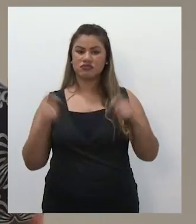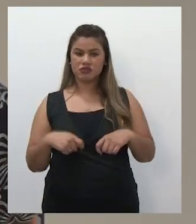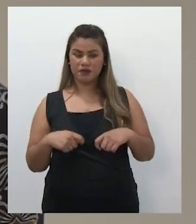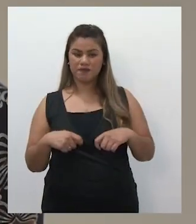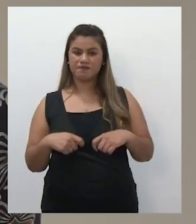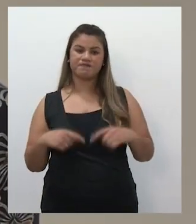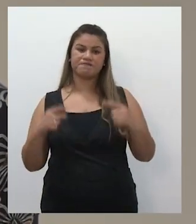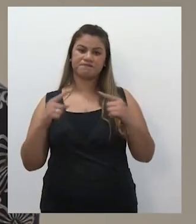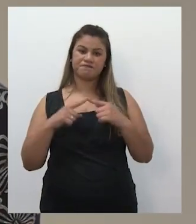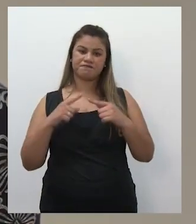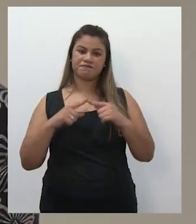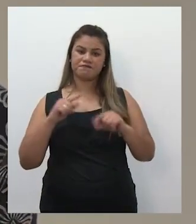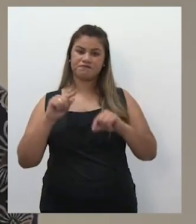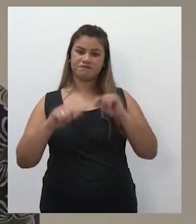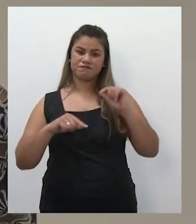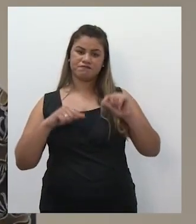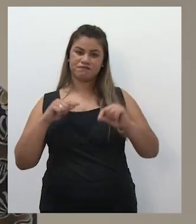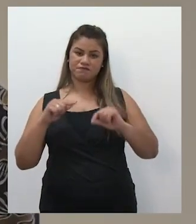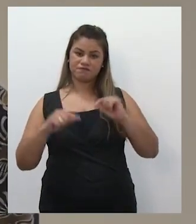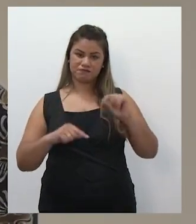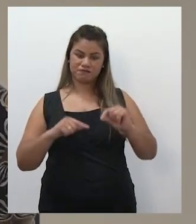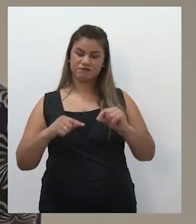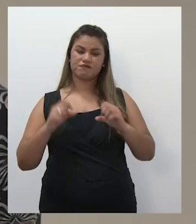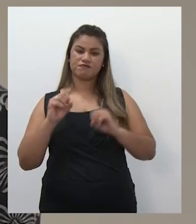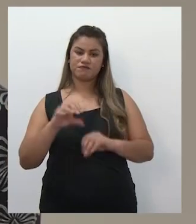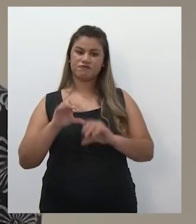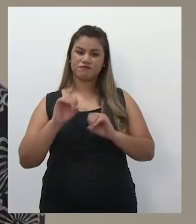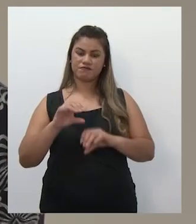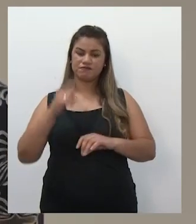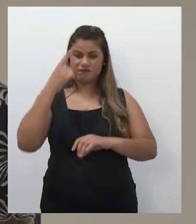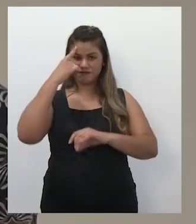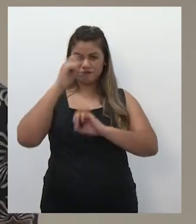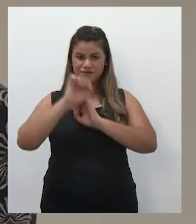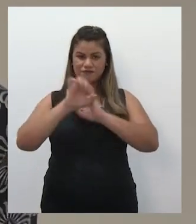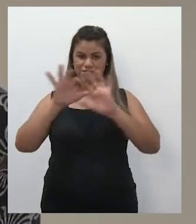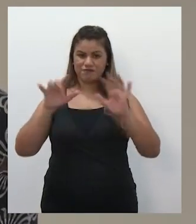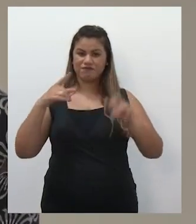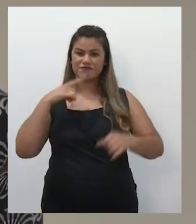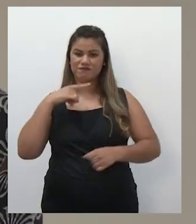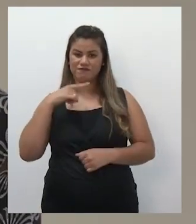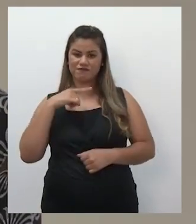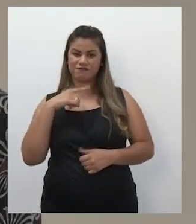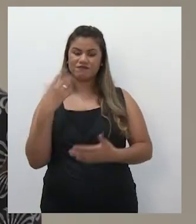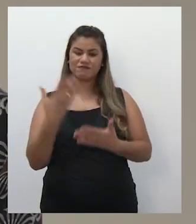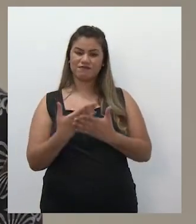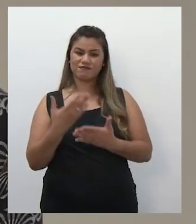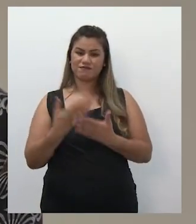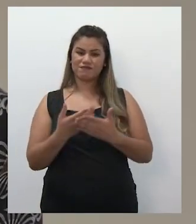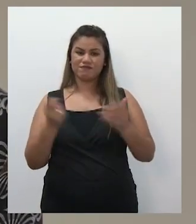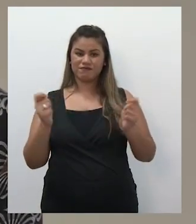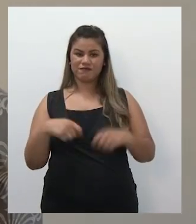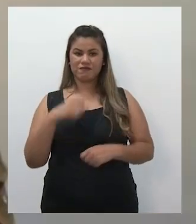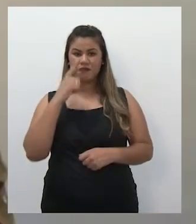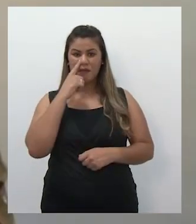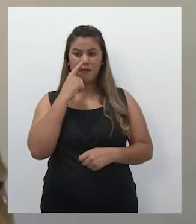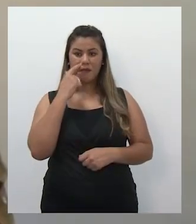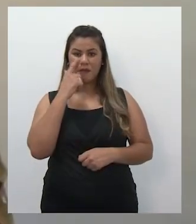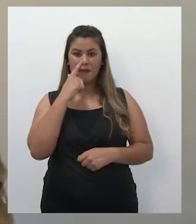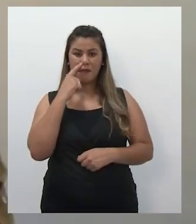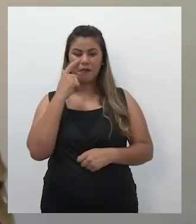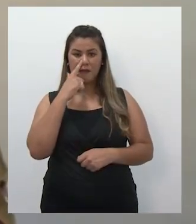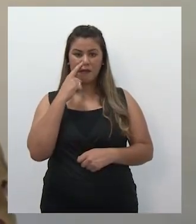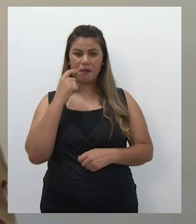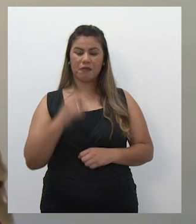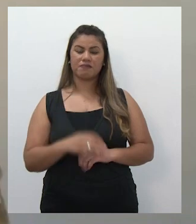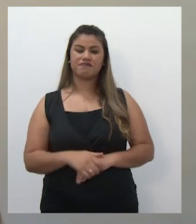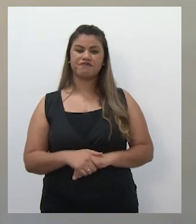e efetivamente oferecer uma educação que faça muito mais sentido e que prepare muito melhor seus estudantes.